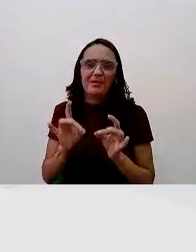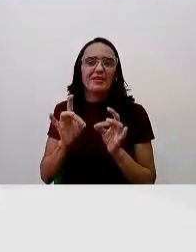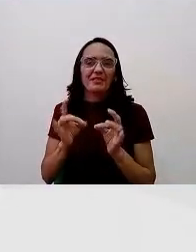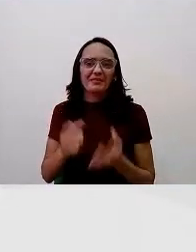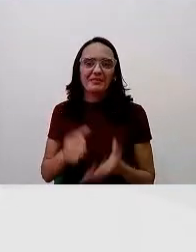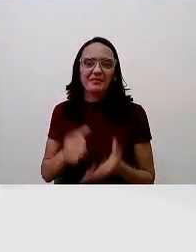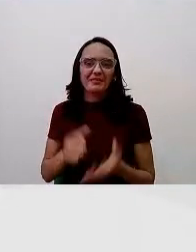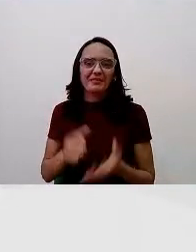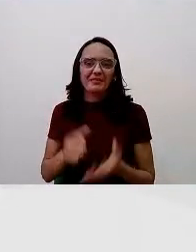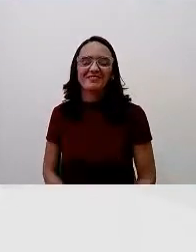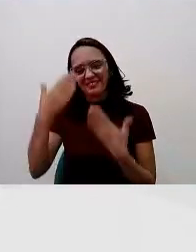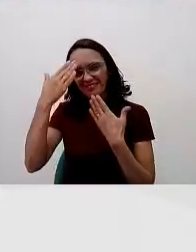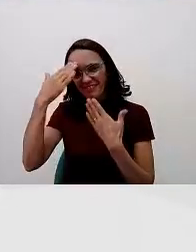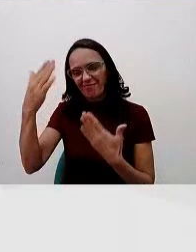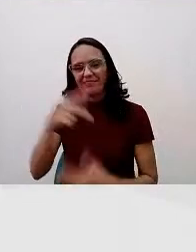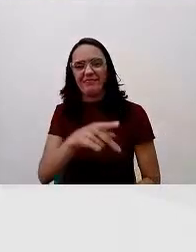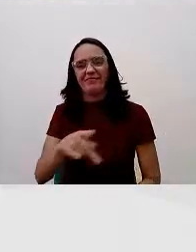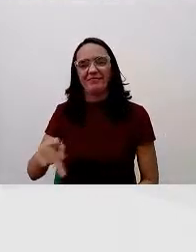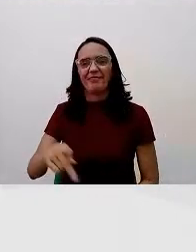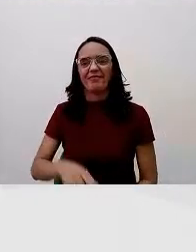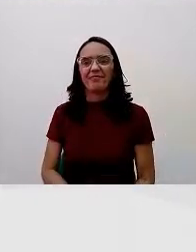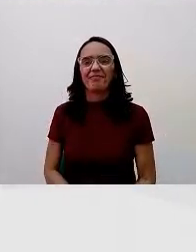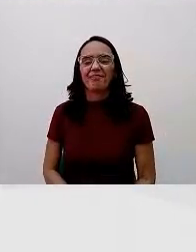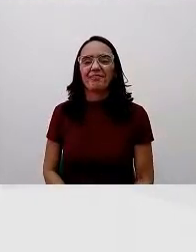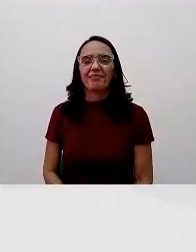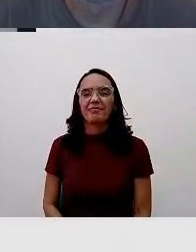Obrigado, professor. Daílson.